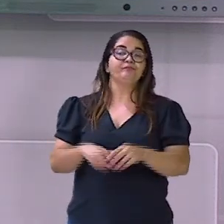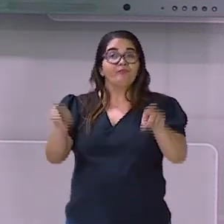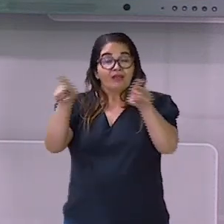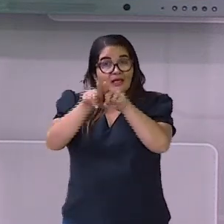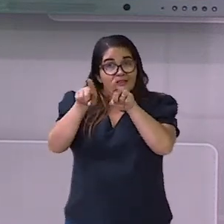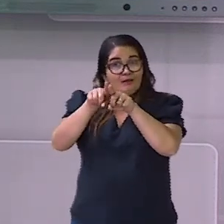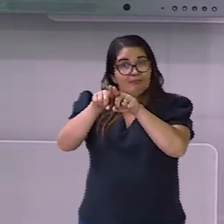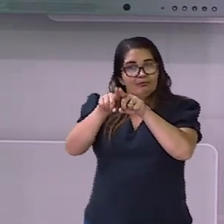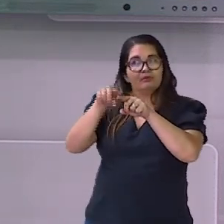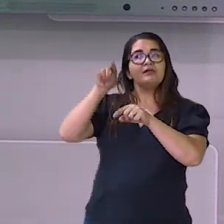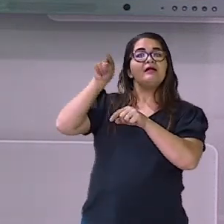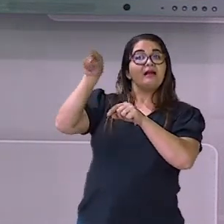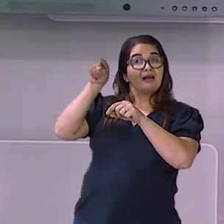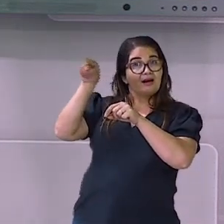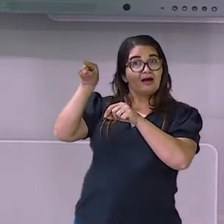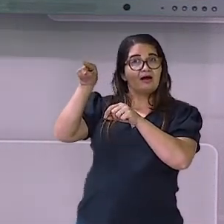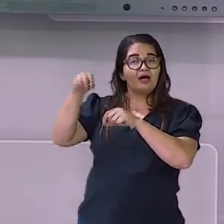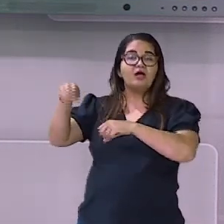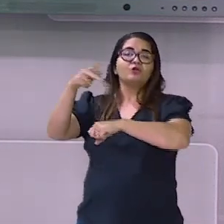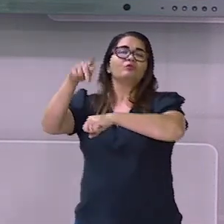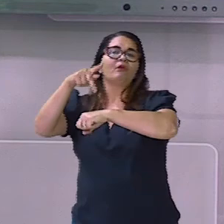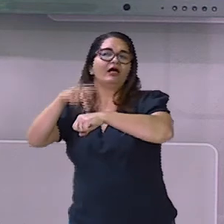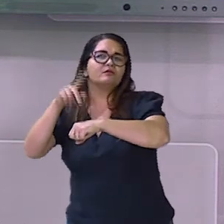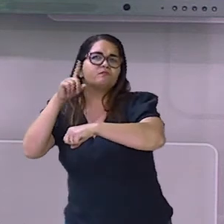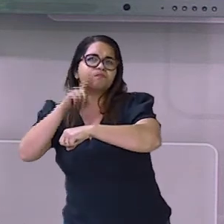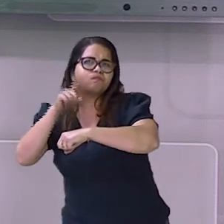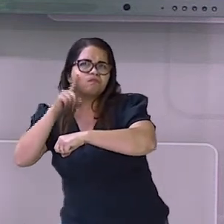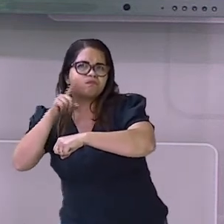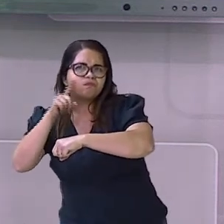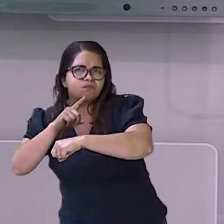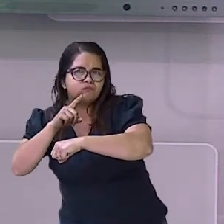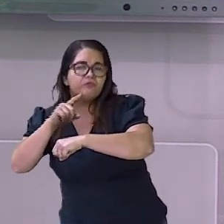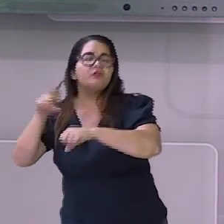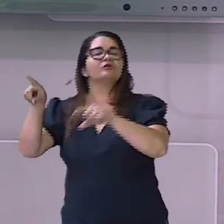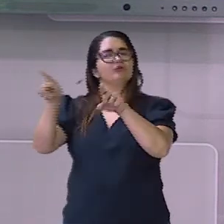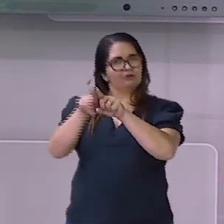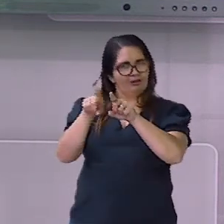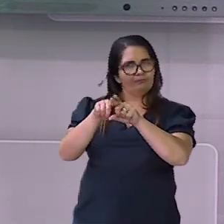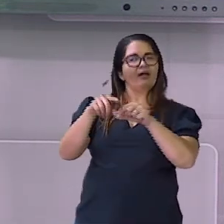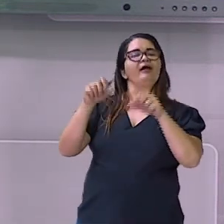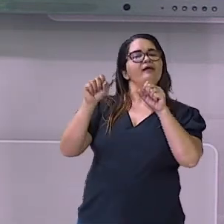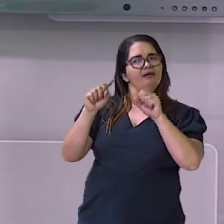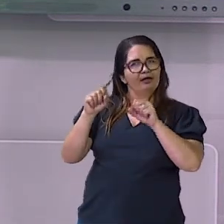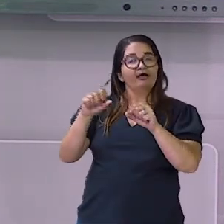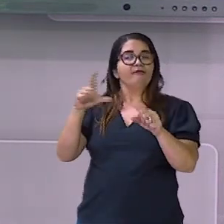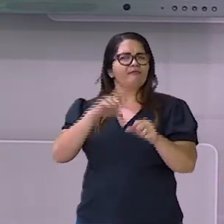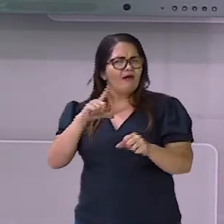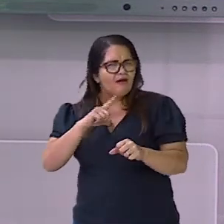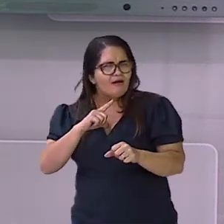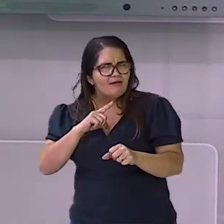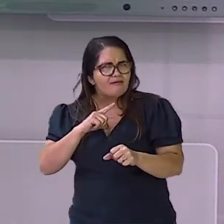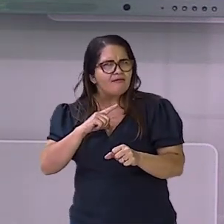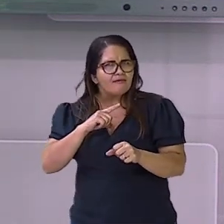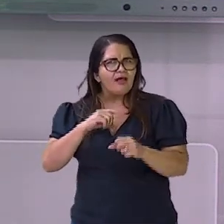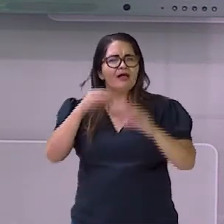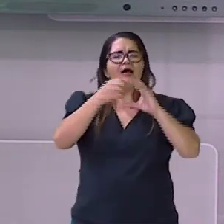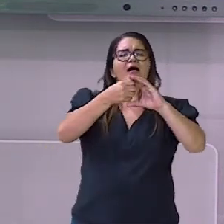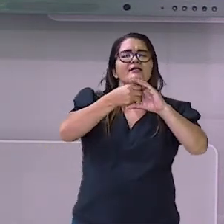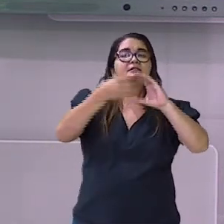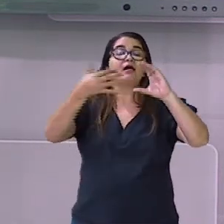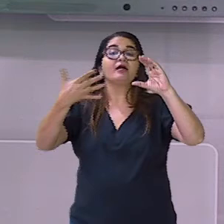planícies e depressões no centro, e no leste tem os planaltos e as montanhas na América do